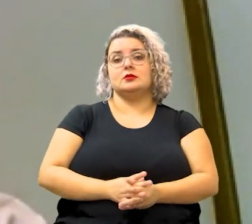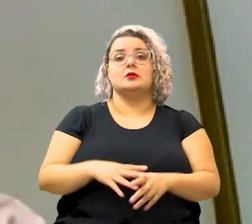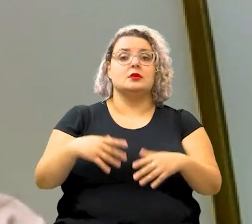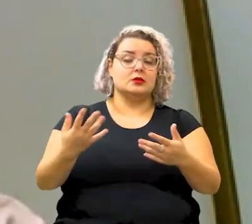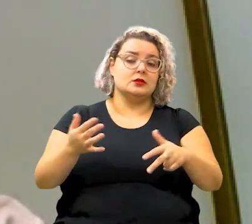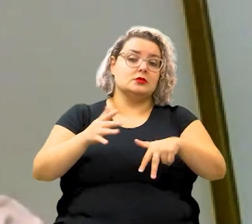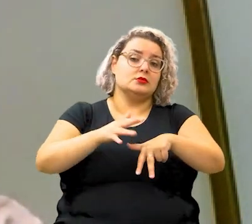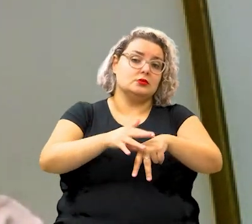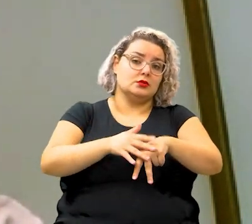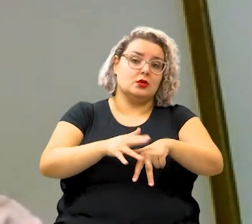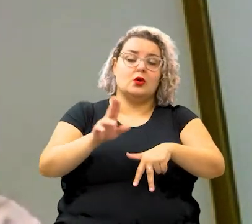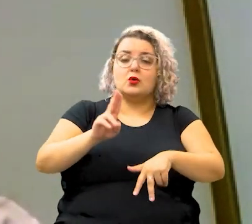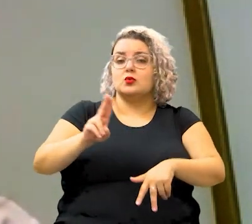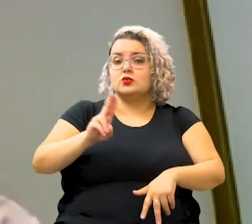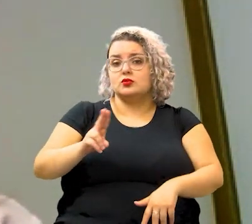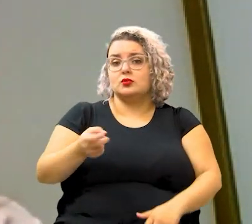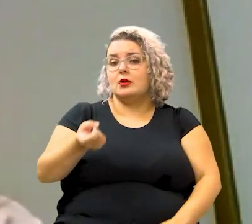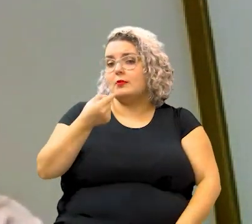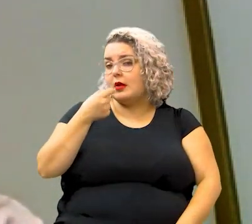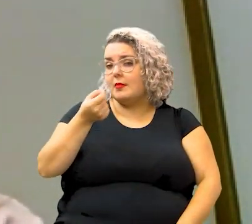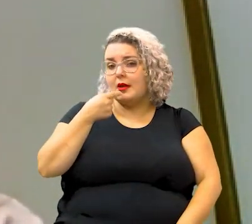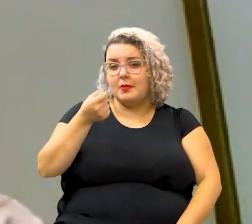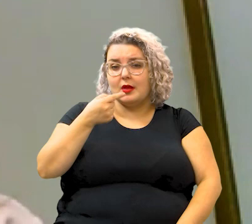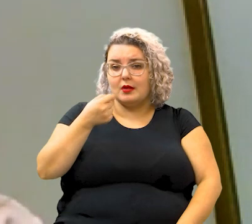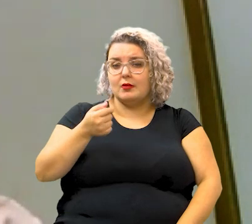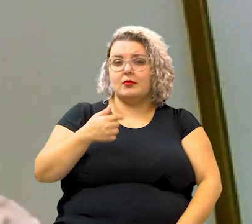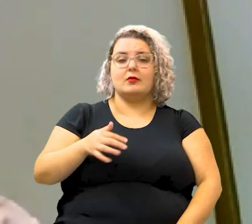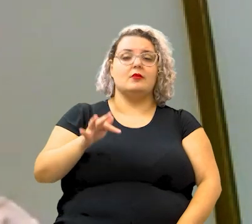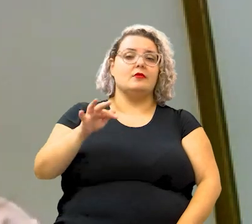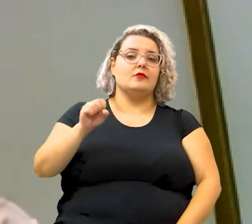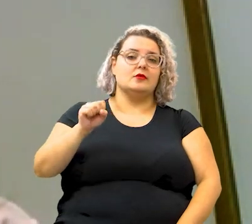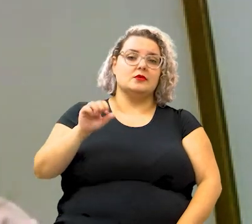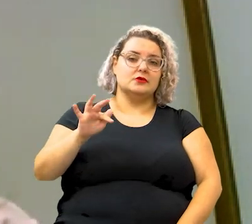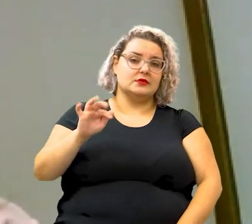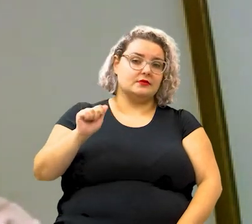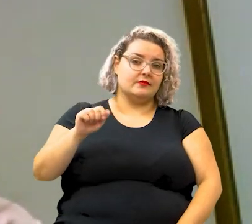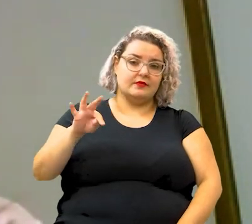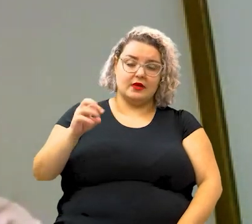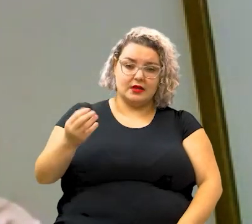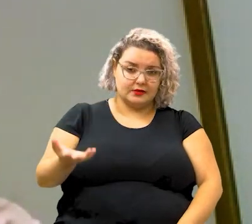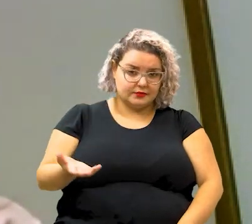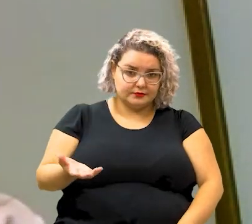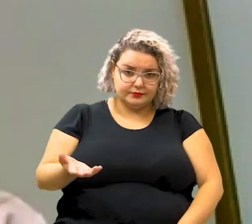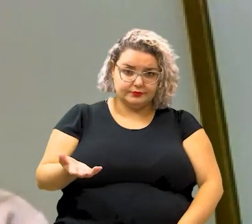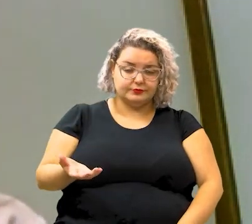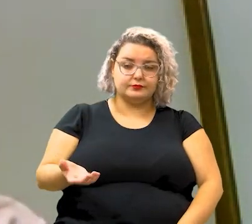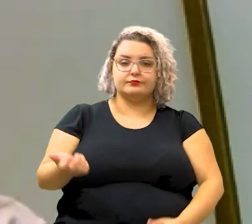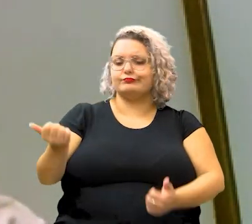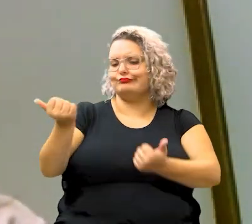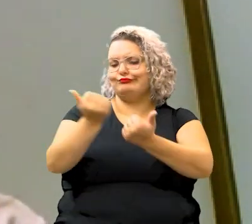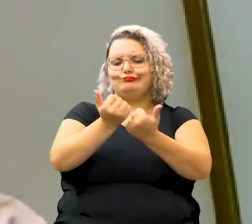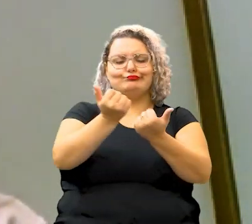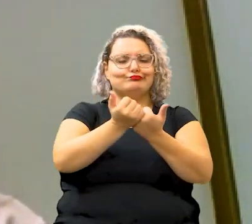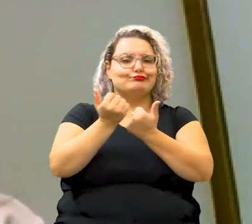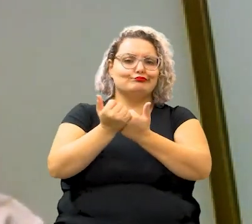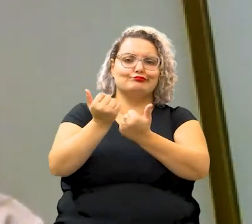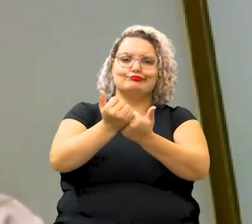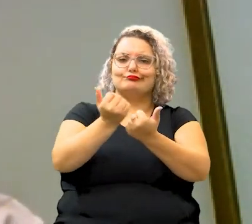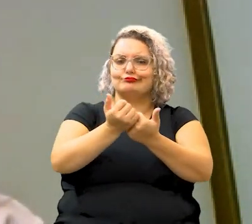Então, a paciente estava usando altas doses de bifosfonato, inclusive endovenoso, repondo,